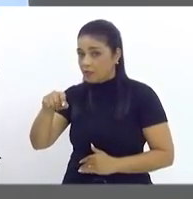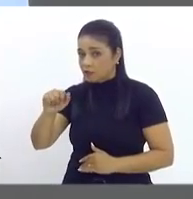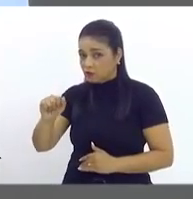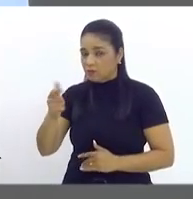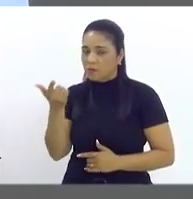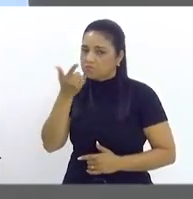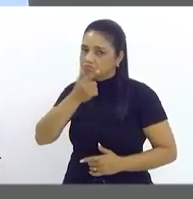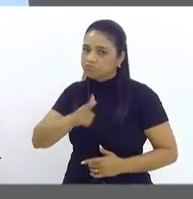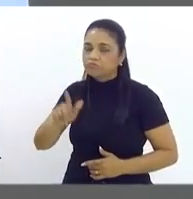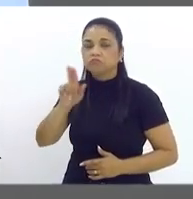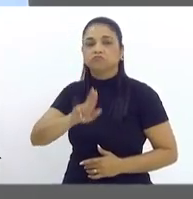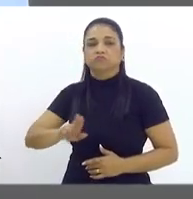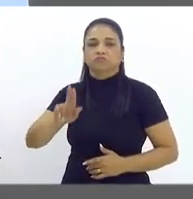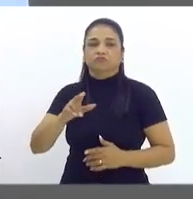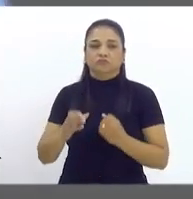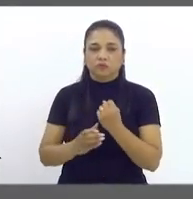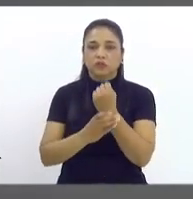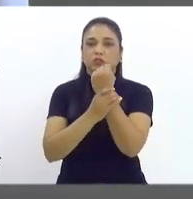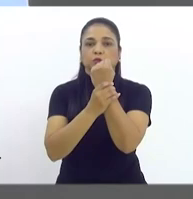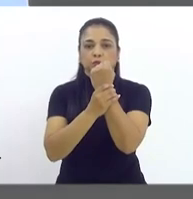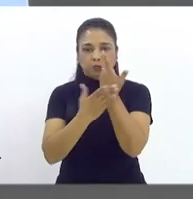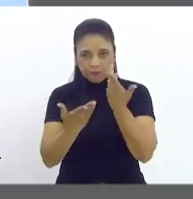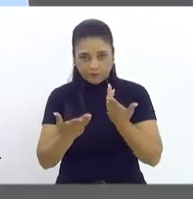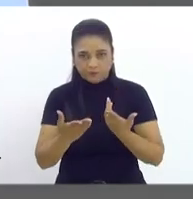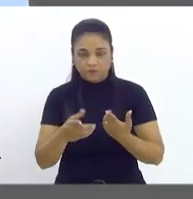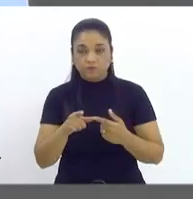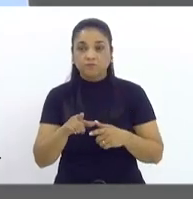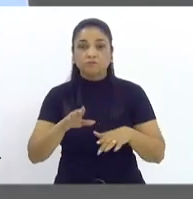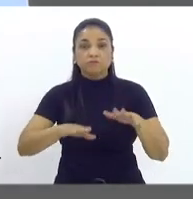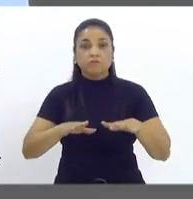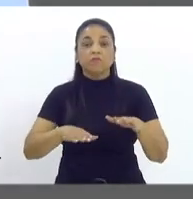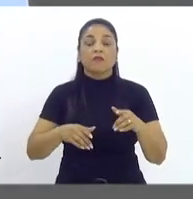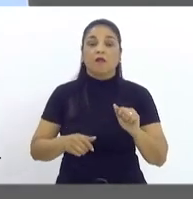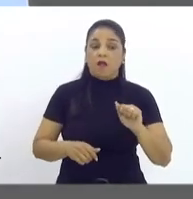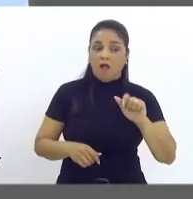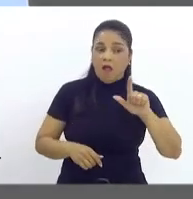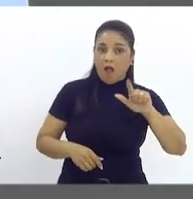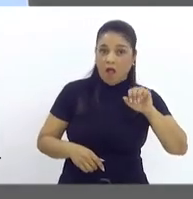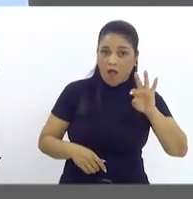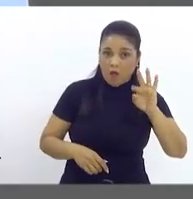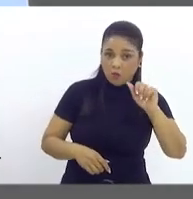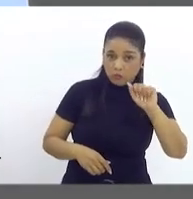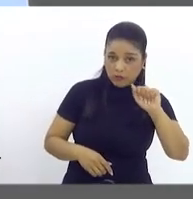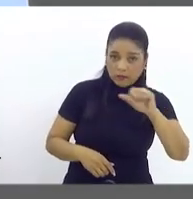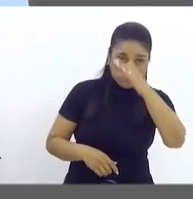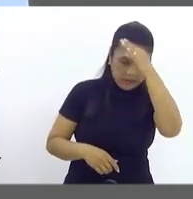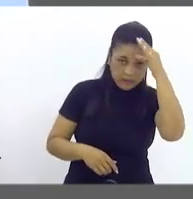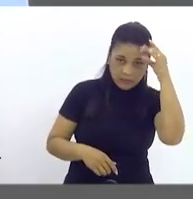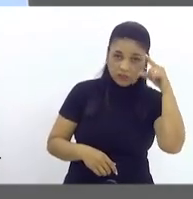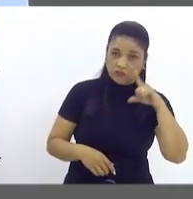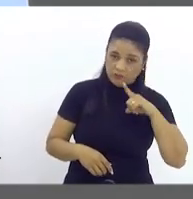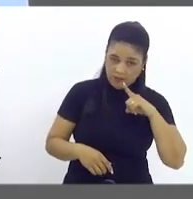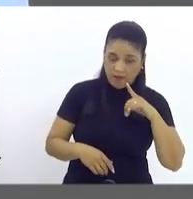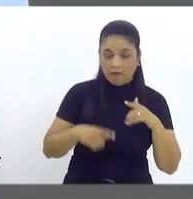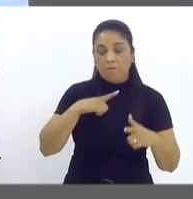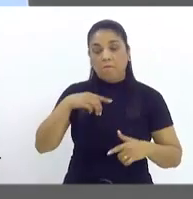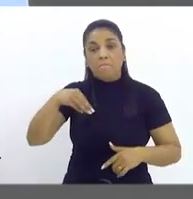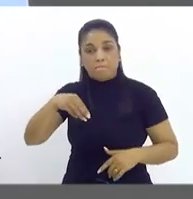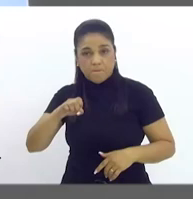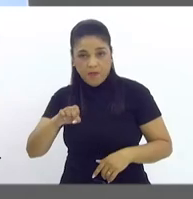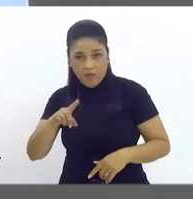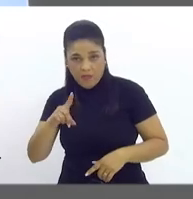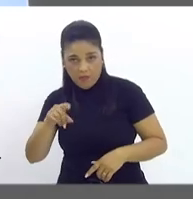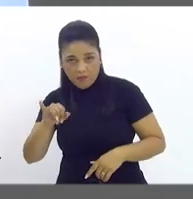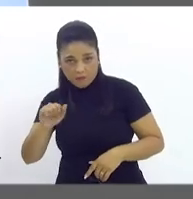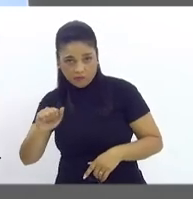seguro. E essas estações regulares, a gente regula da alta para a média, muitos clientes aí estão em média, e depois a gente